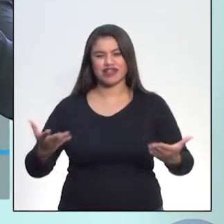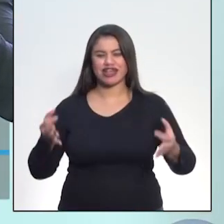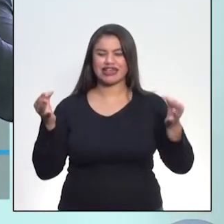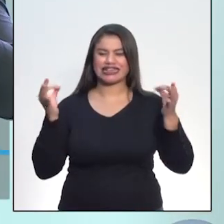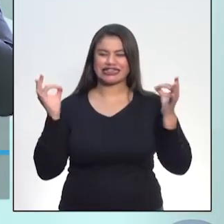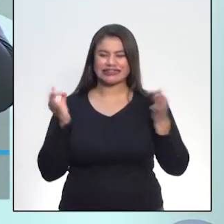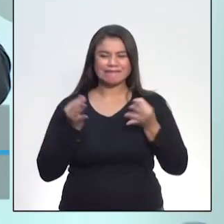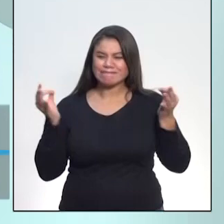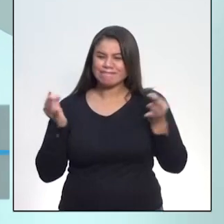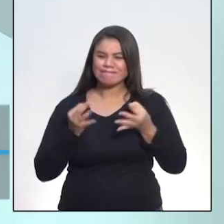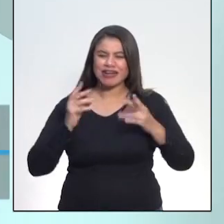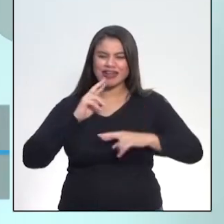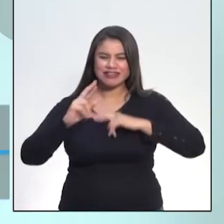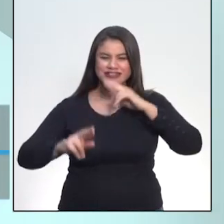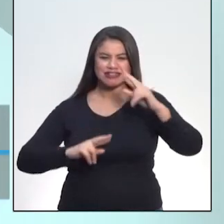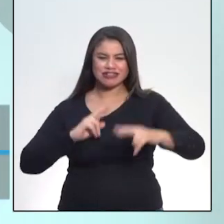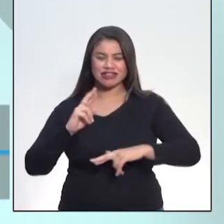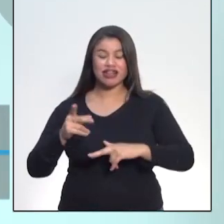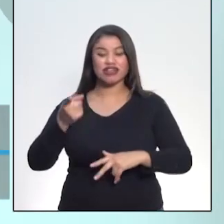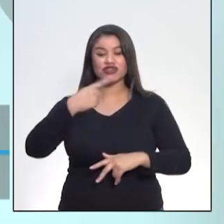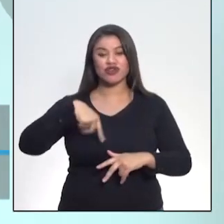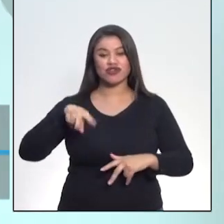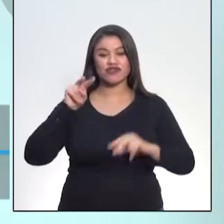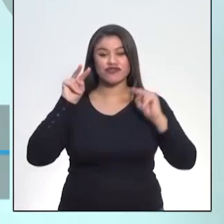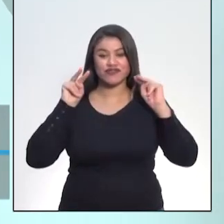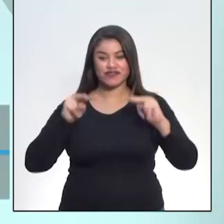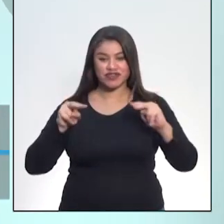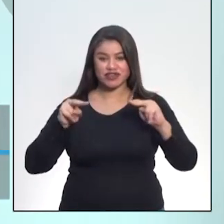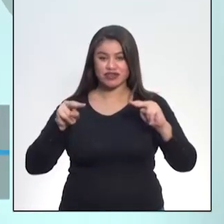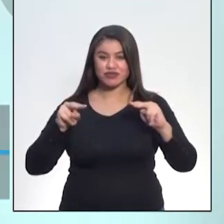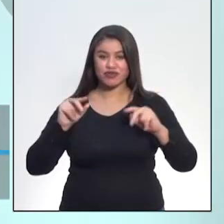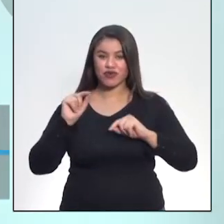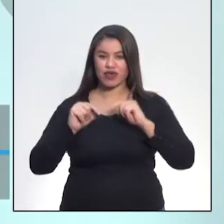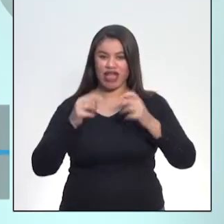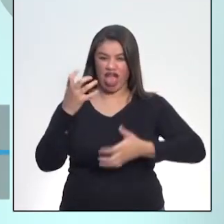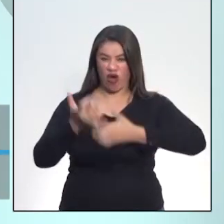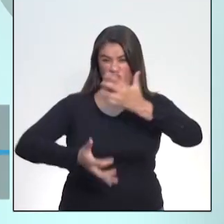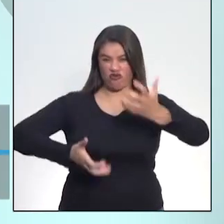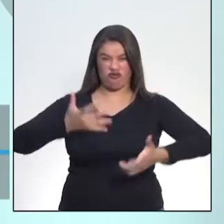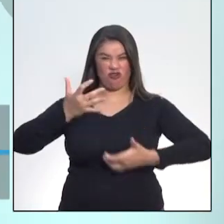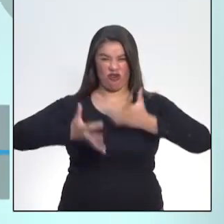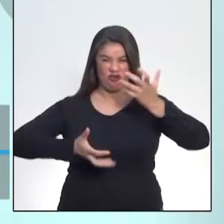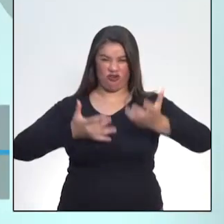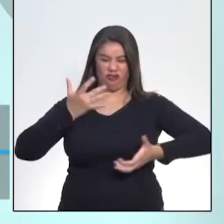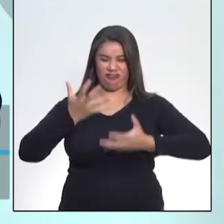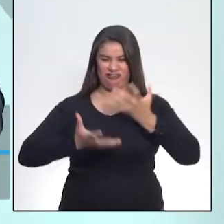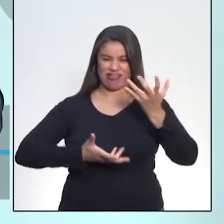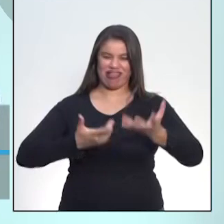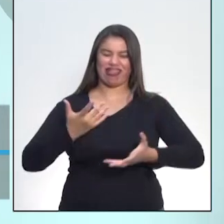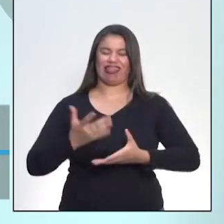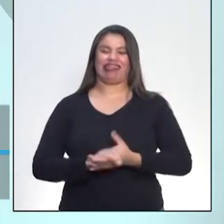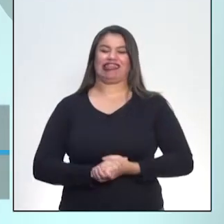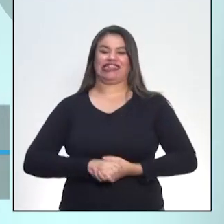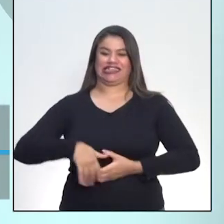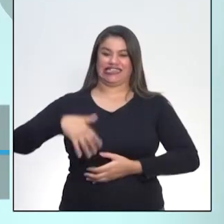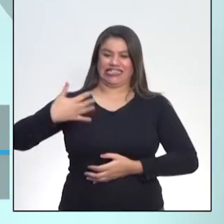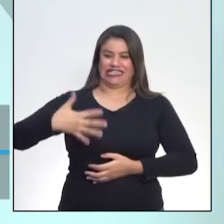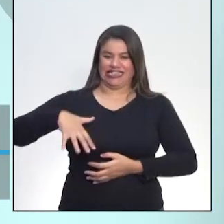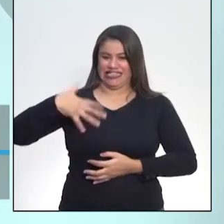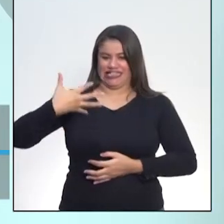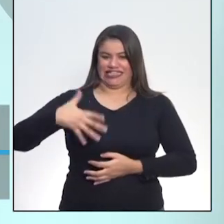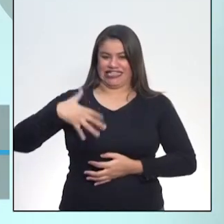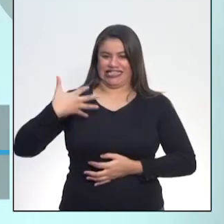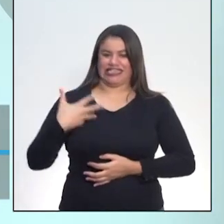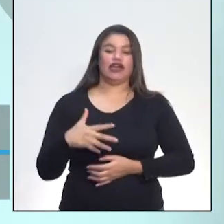respostas de vocês. E como nós vimos lá na imagem, está pegando fogo, está fervendo, porque